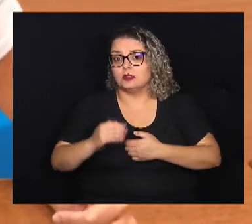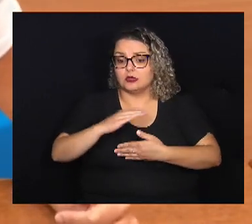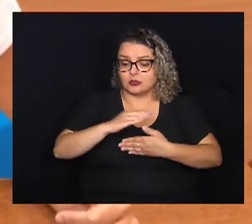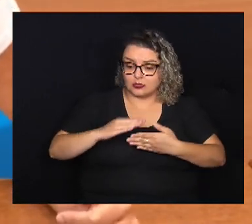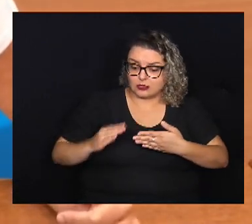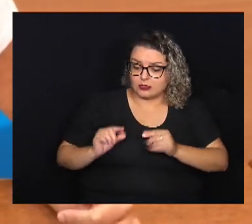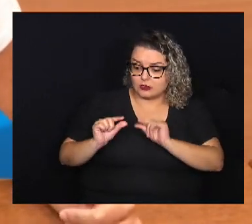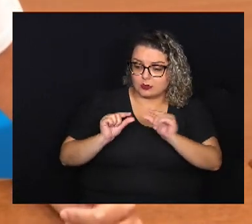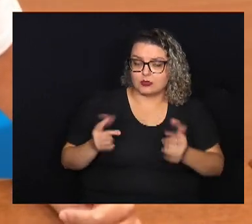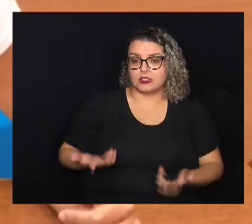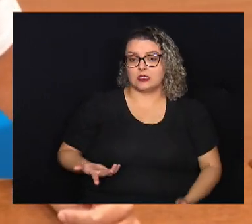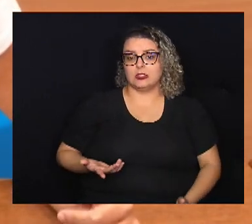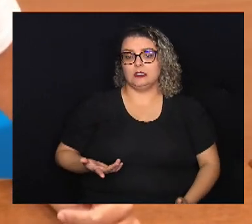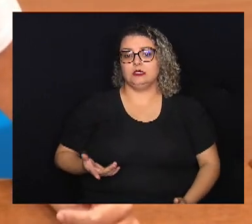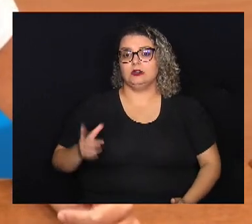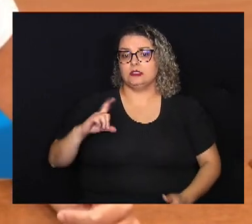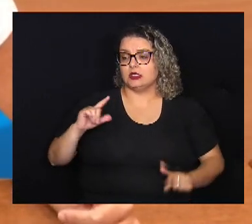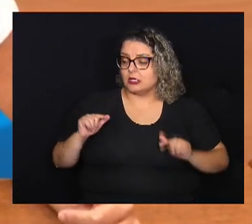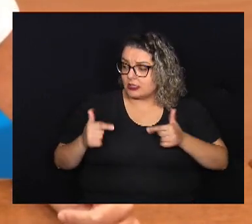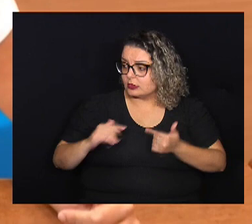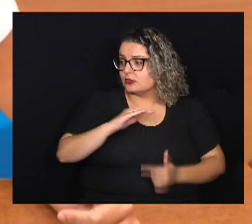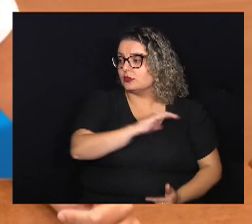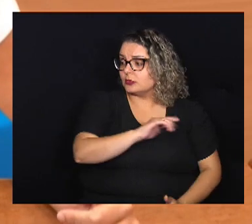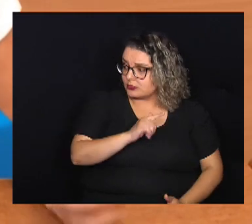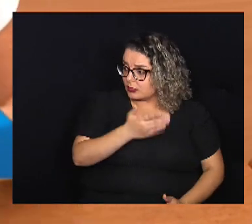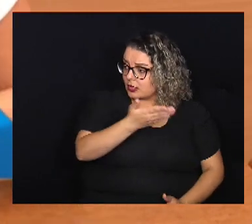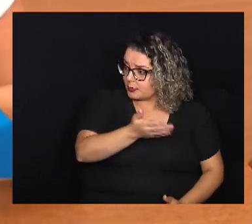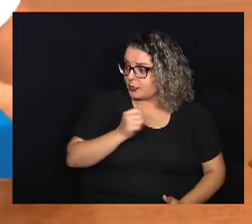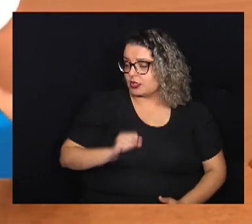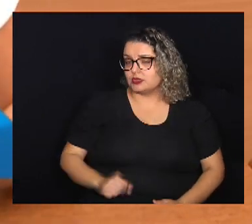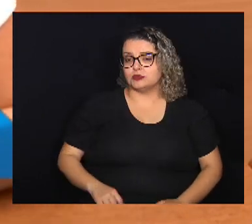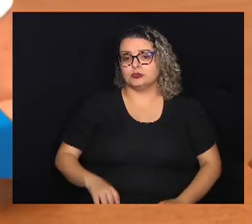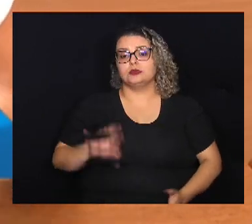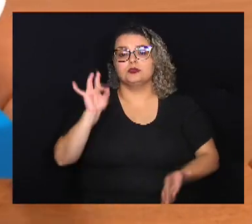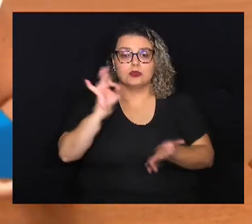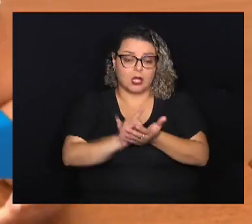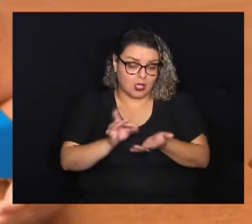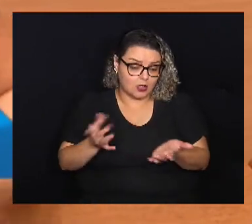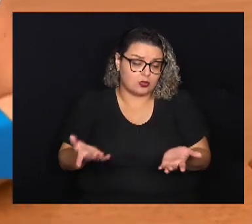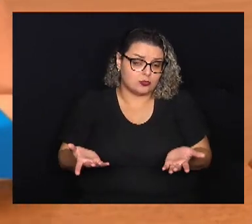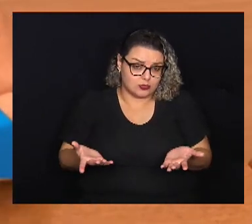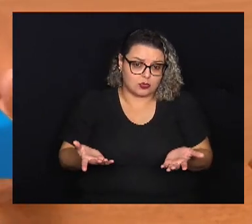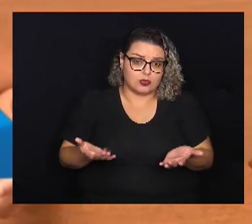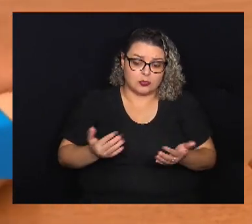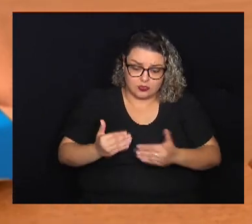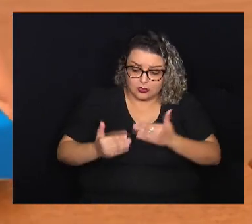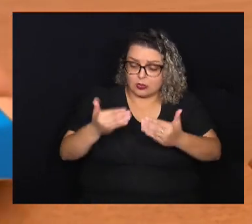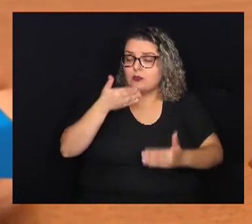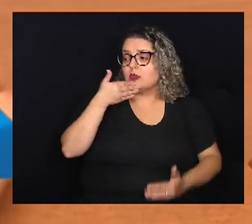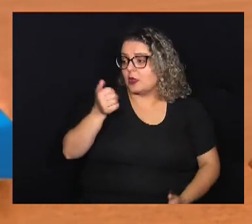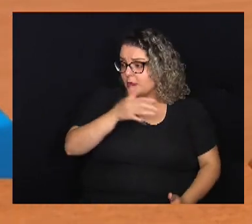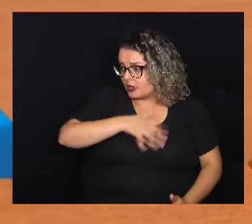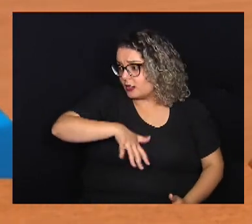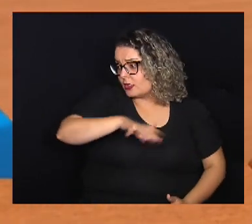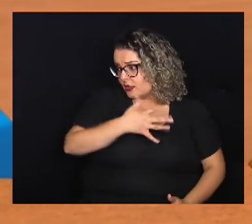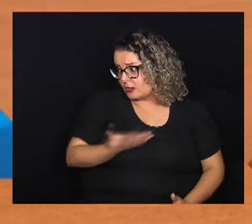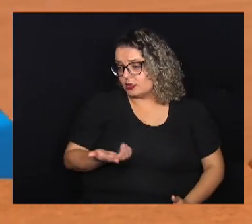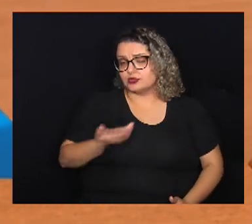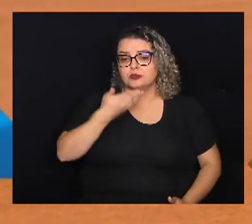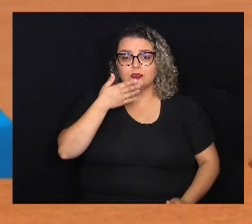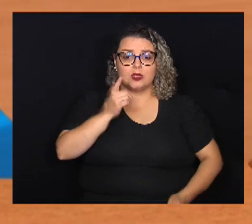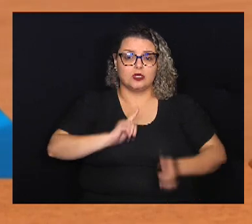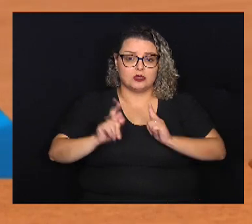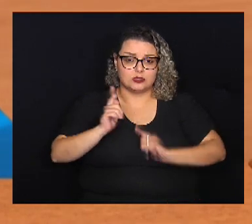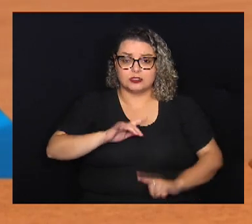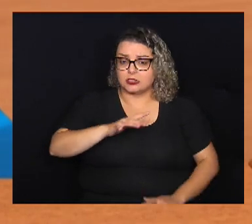tem a luta na APA do Campo Grande de fato de uma recuperação daquela área de melhor gestão daquela